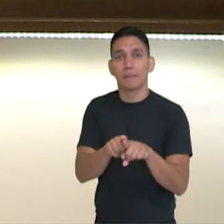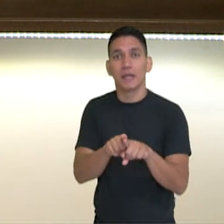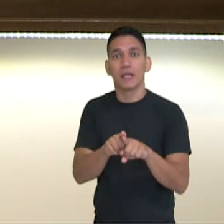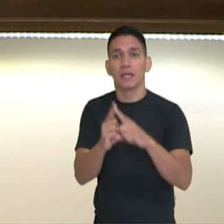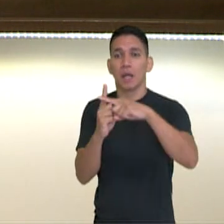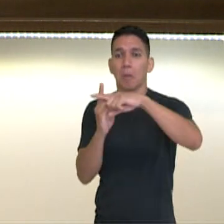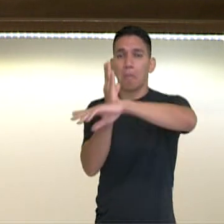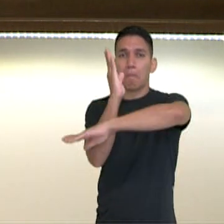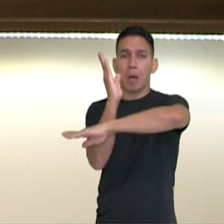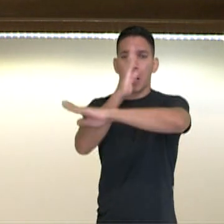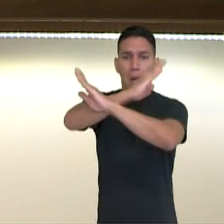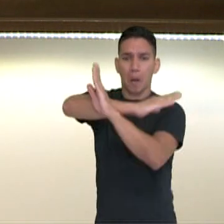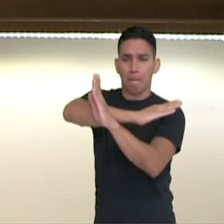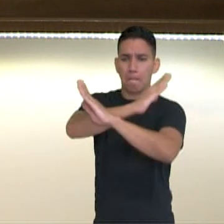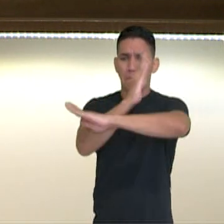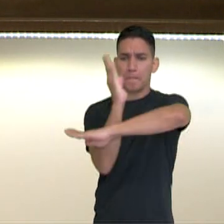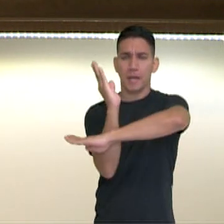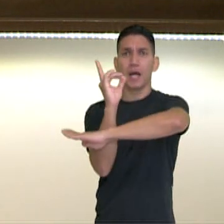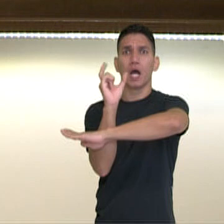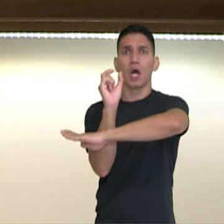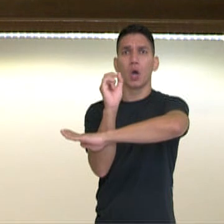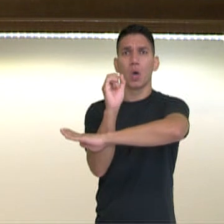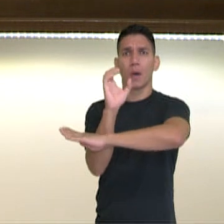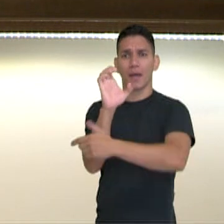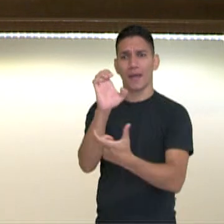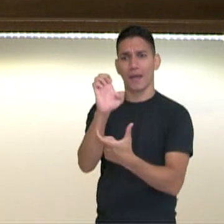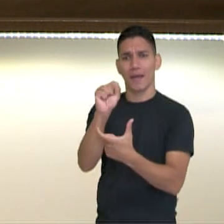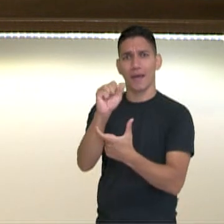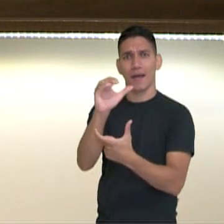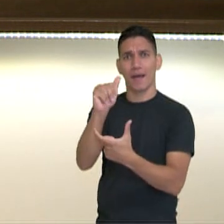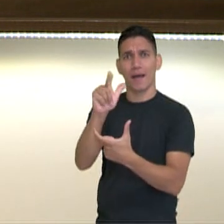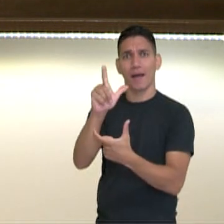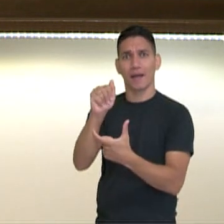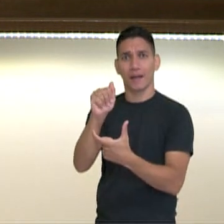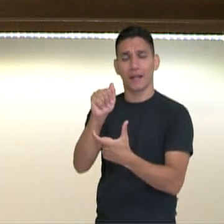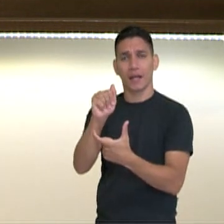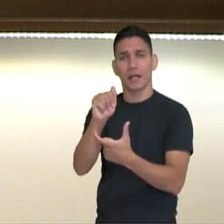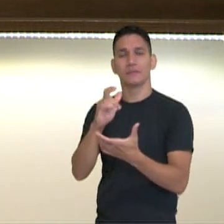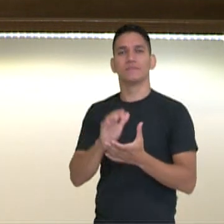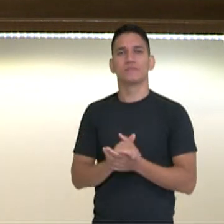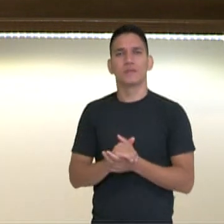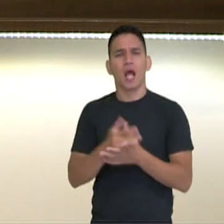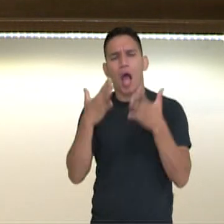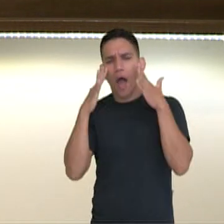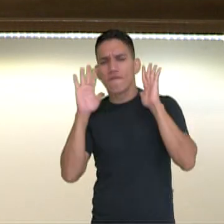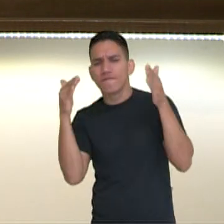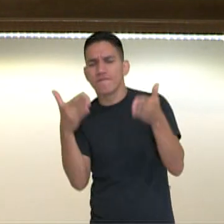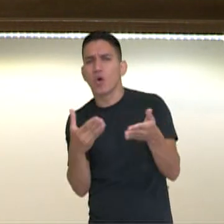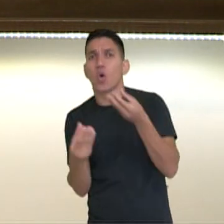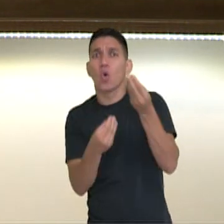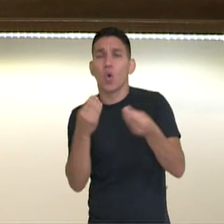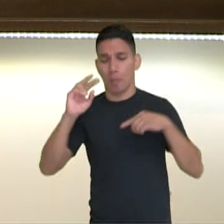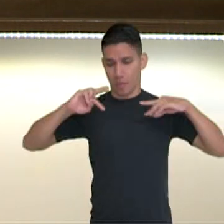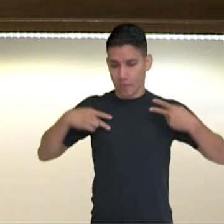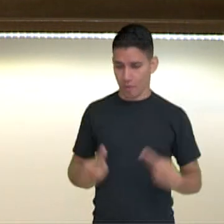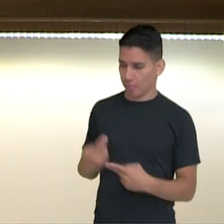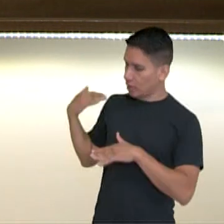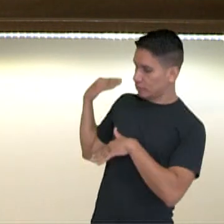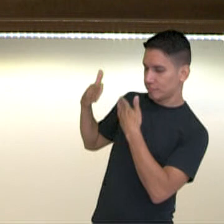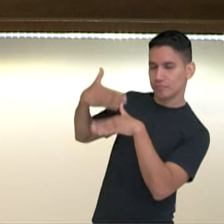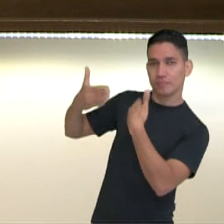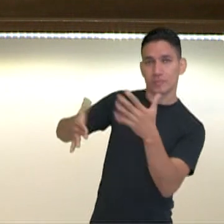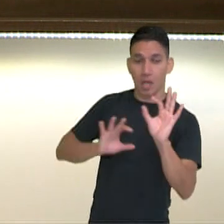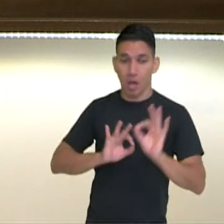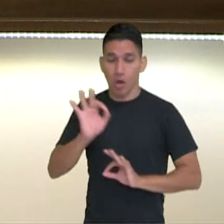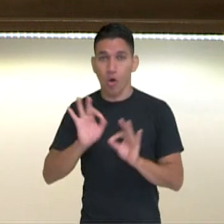cartográfica, focando principalmente na ideia de como o ser humano se organizou ao longo do tempo para se orientar